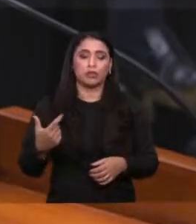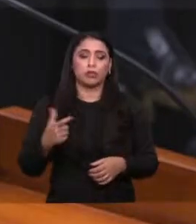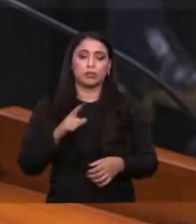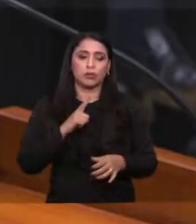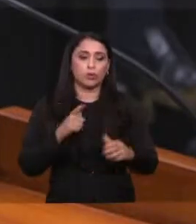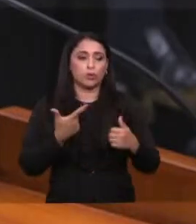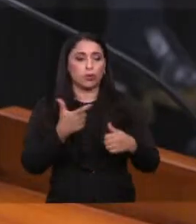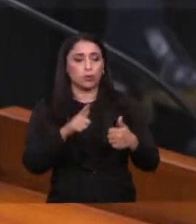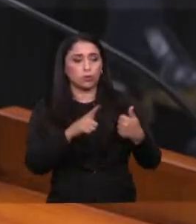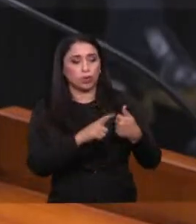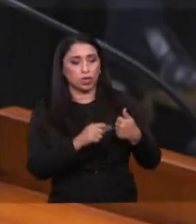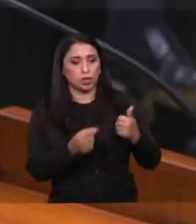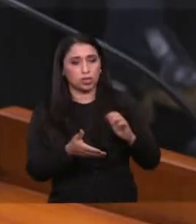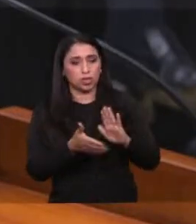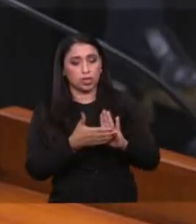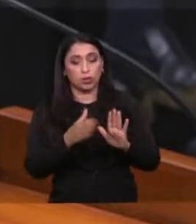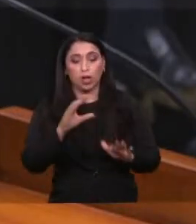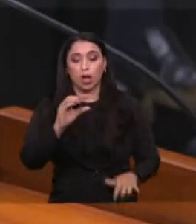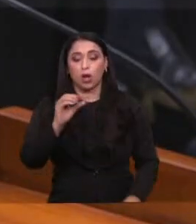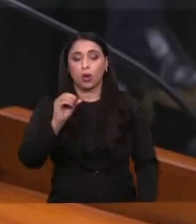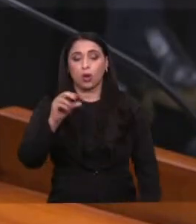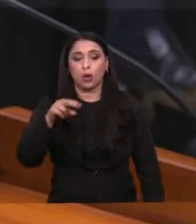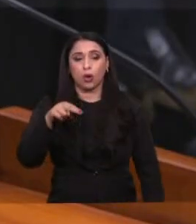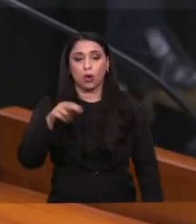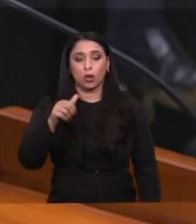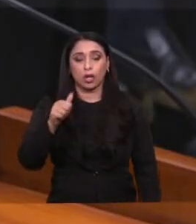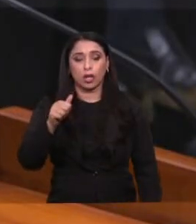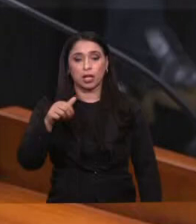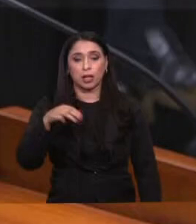arguído pela CONAMP,